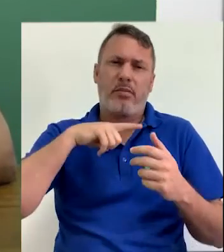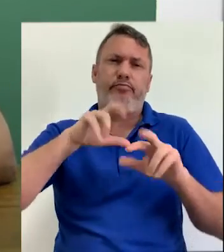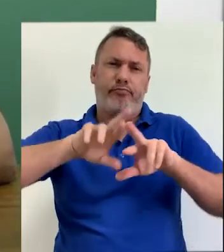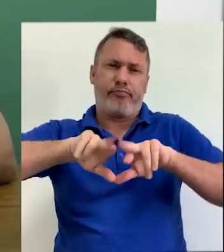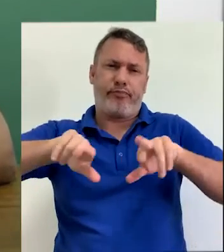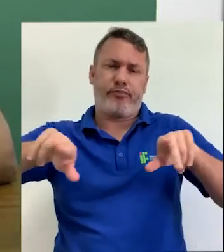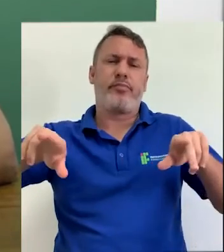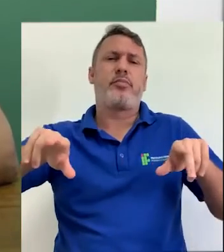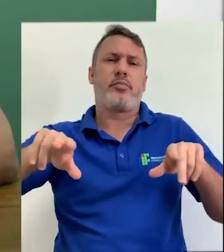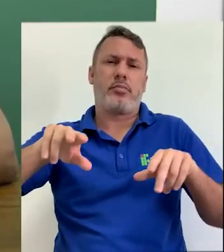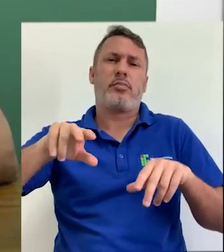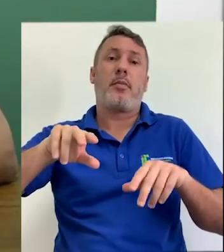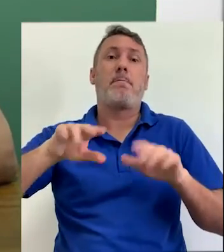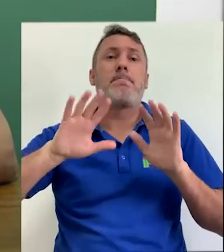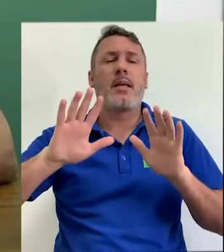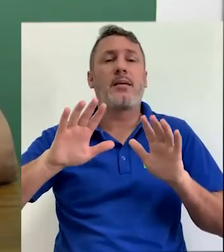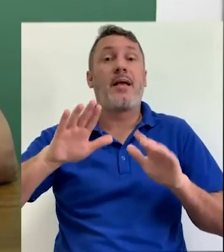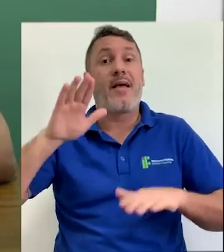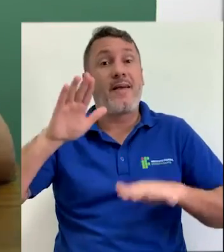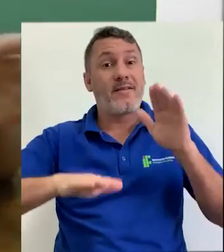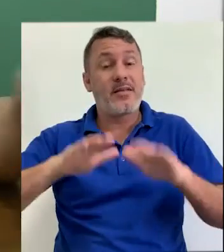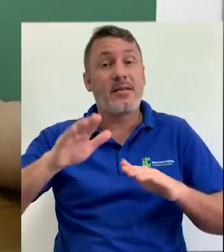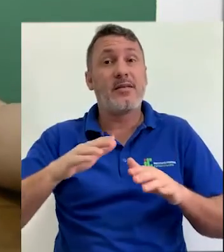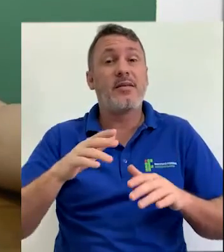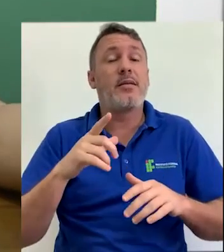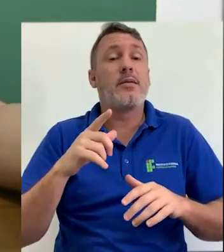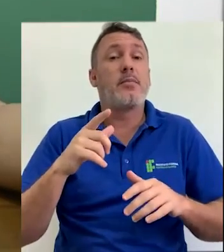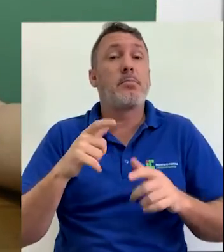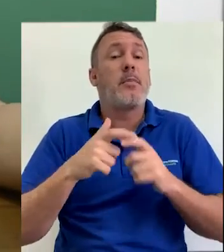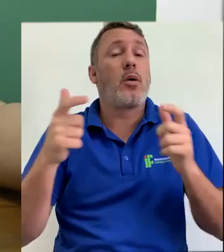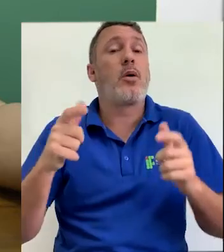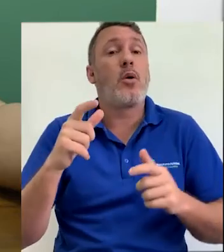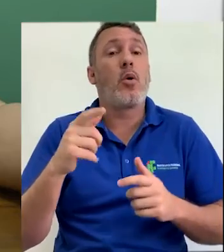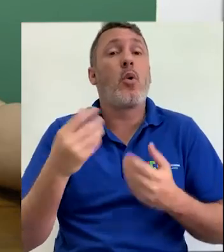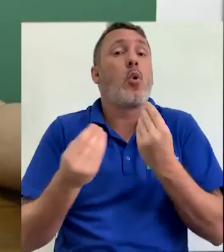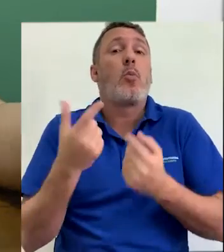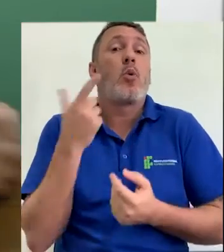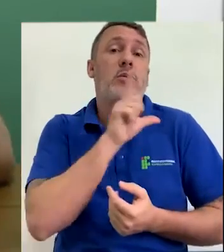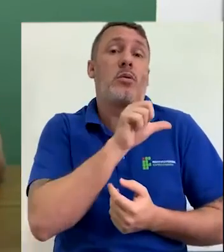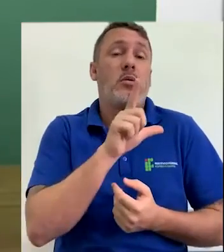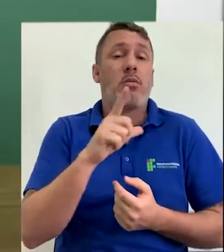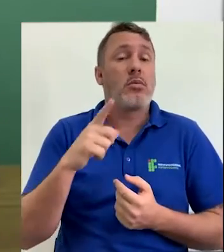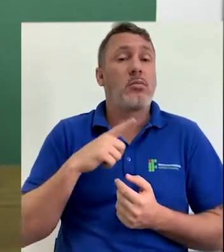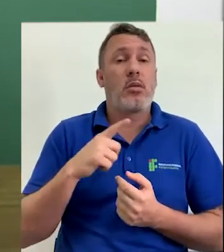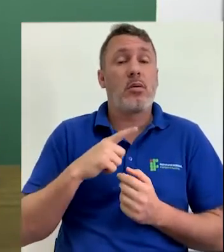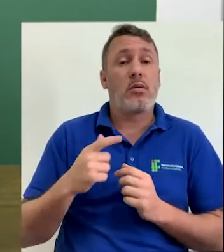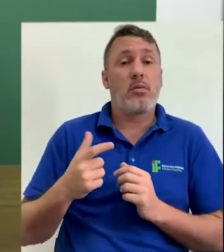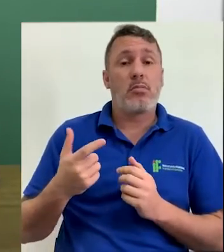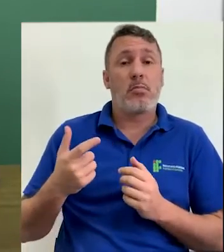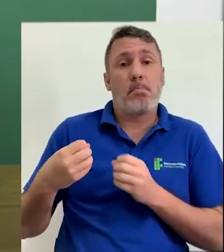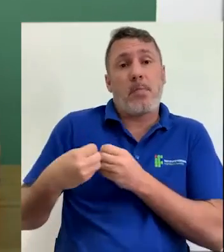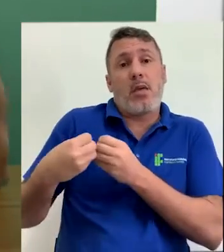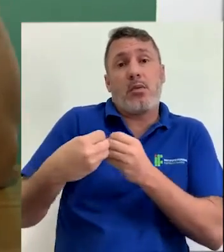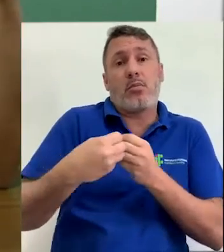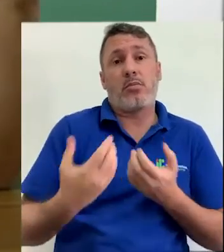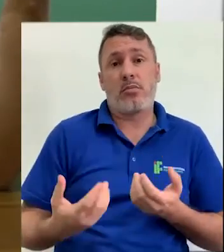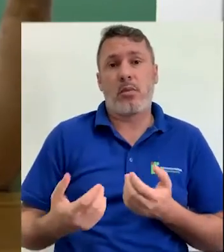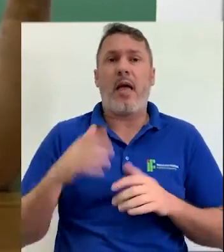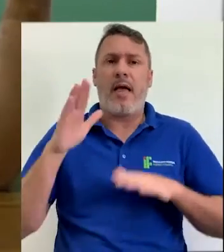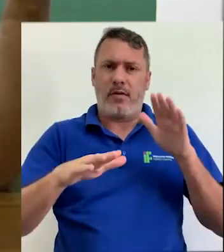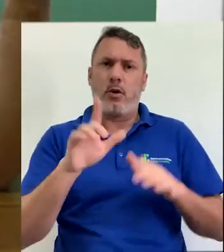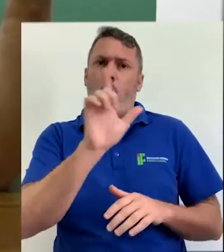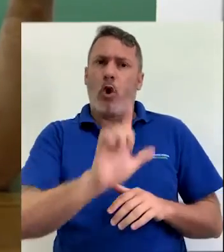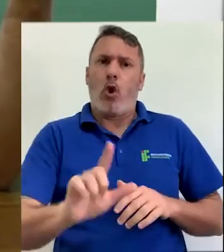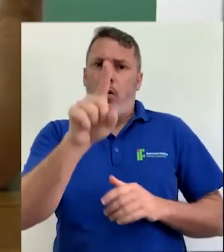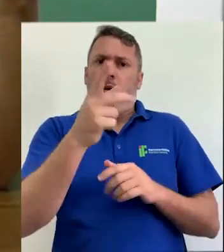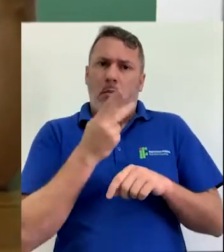muitas vezes a solução está ali do nosso lado. É claro que eu posso procurar uma leitura